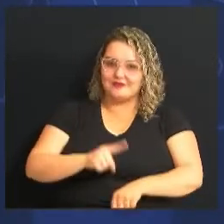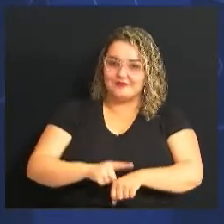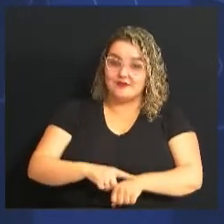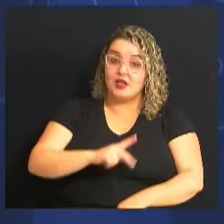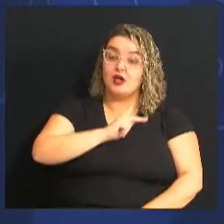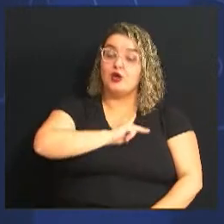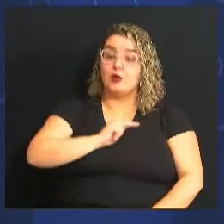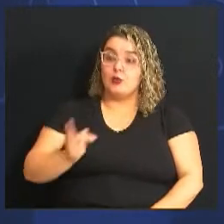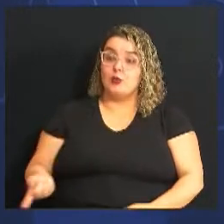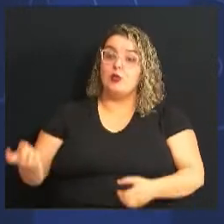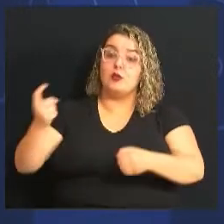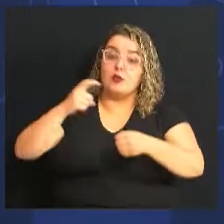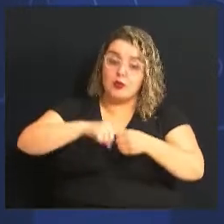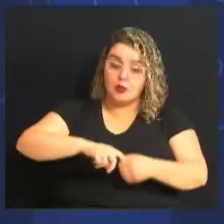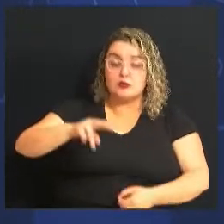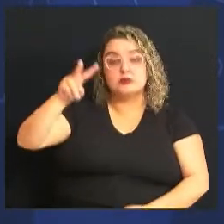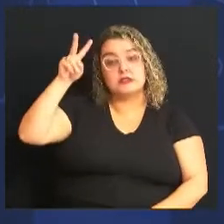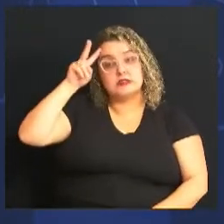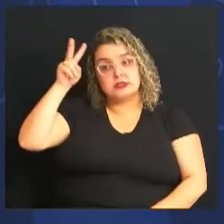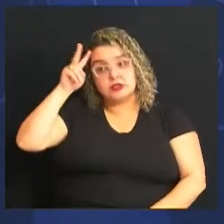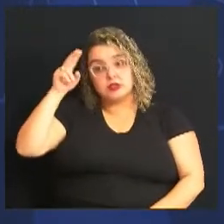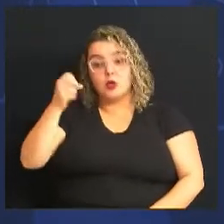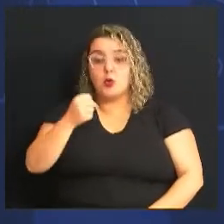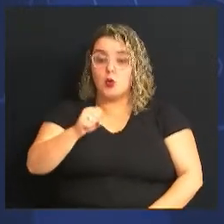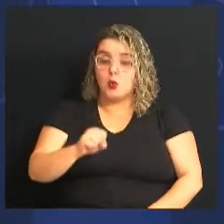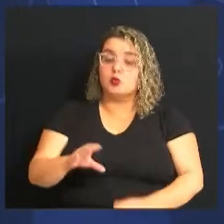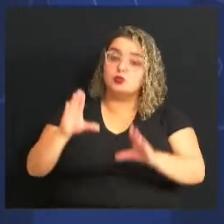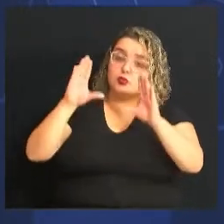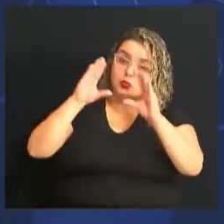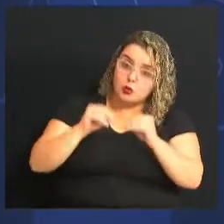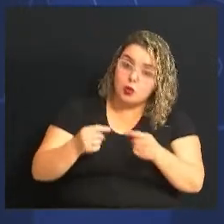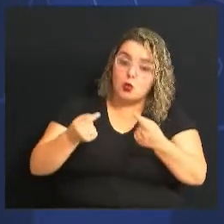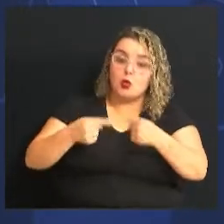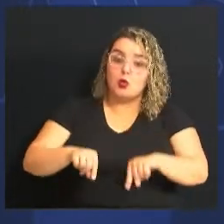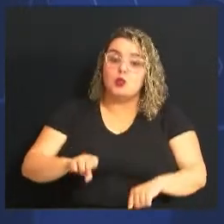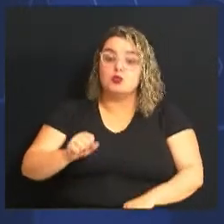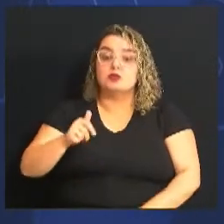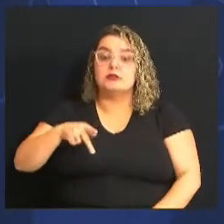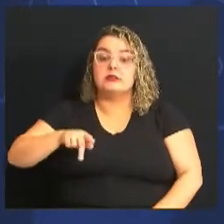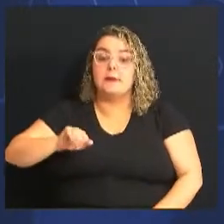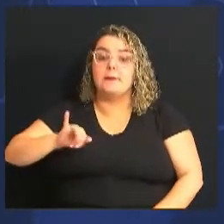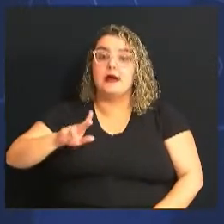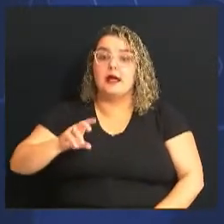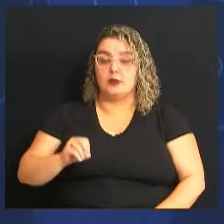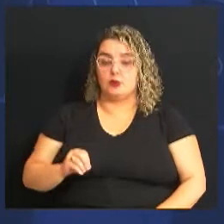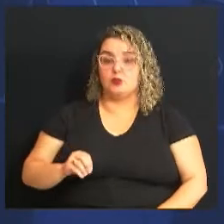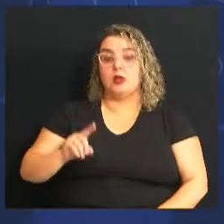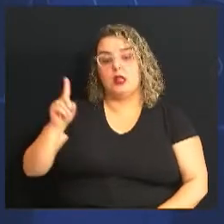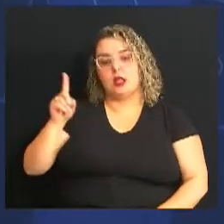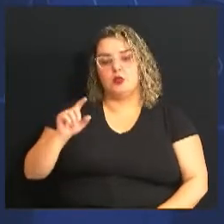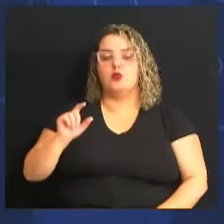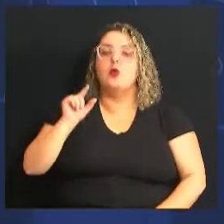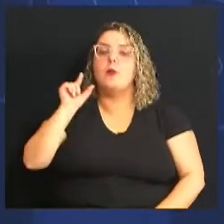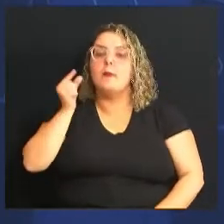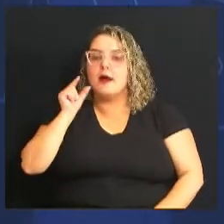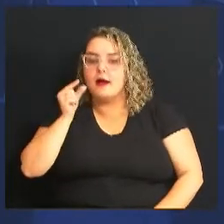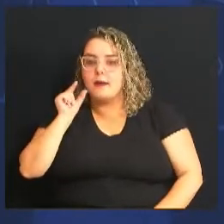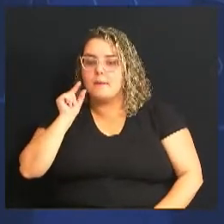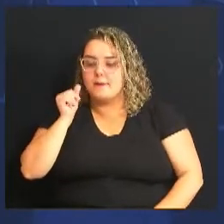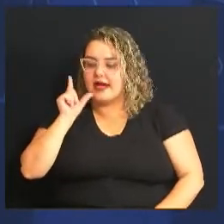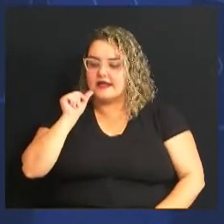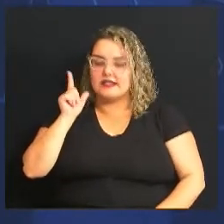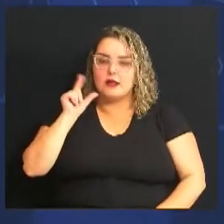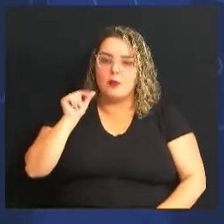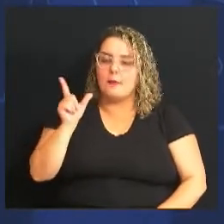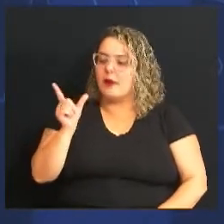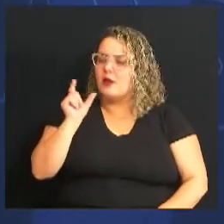a campo na segunda-feira, 8 horas da noite, contra o Sampaio Corrêa, lá no Maranhão. E ao longo da semana a gente fala mais sobre